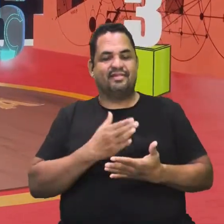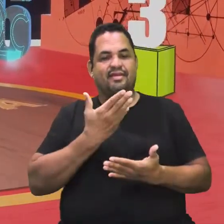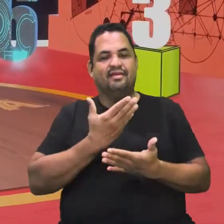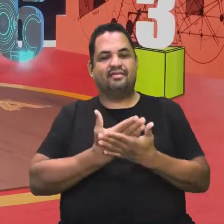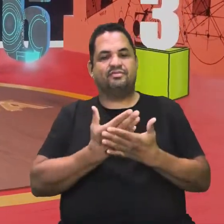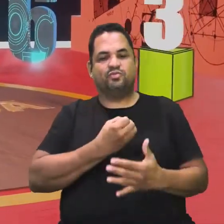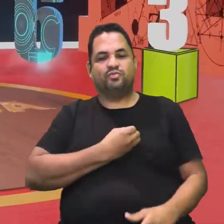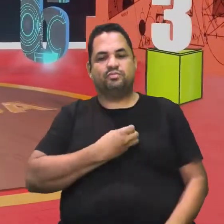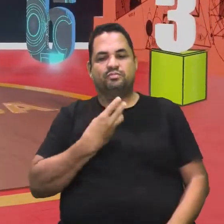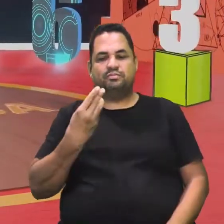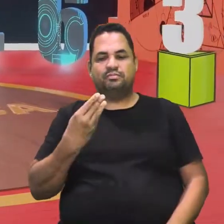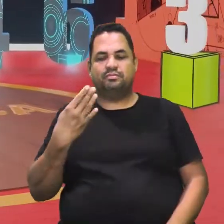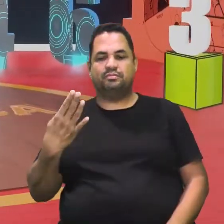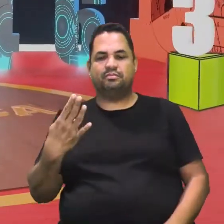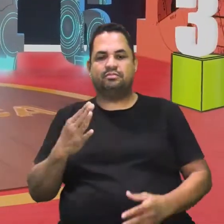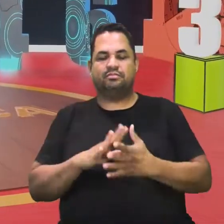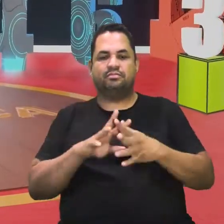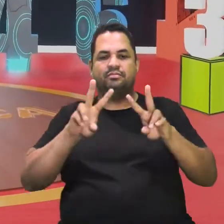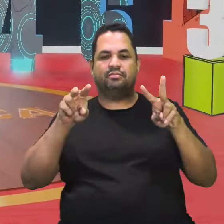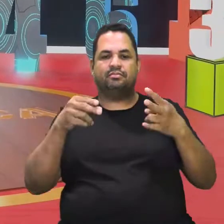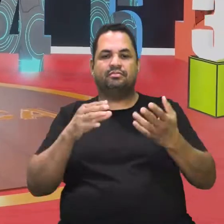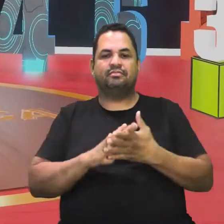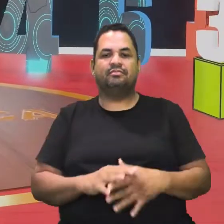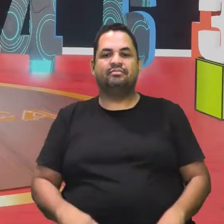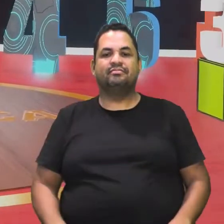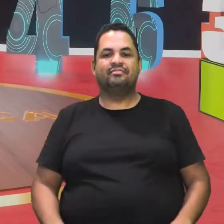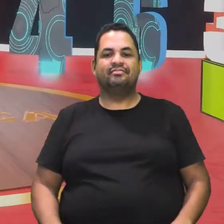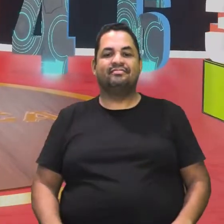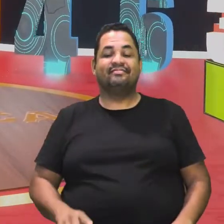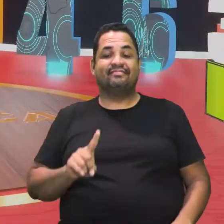a aula de número 34 e o assunto é...